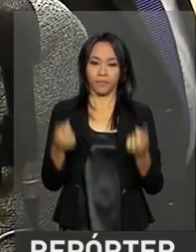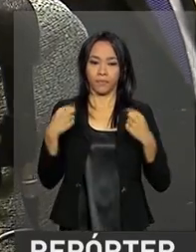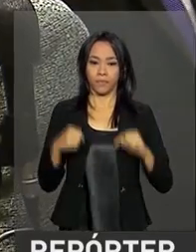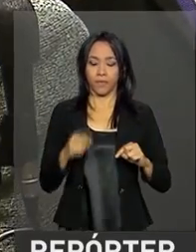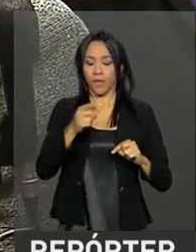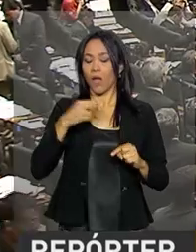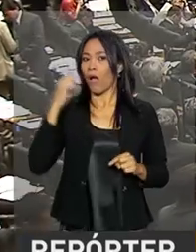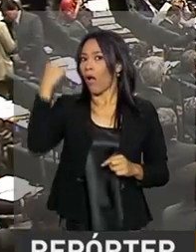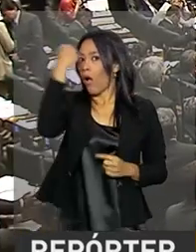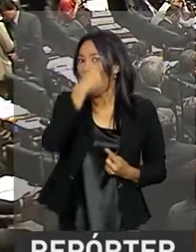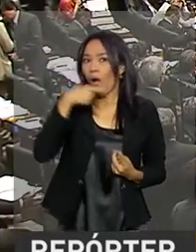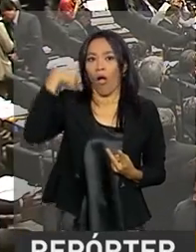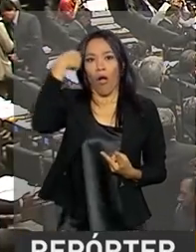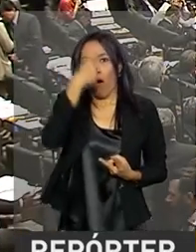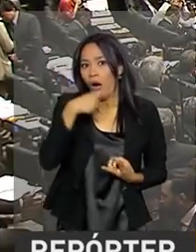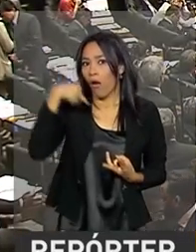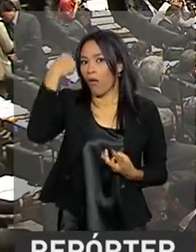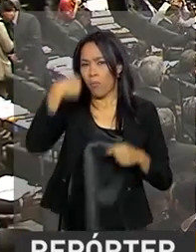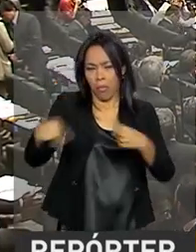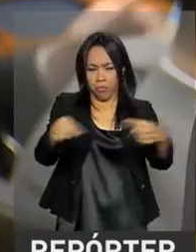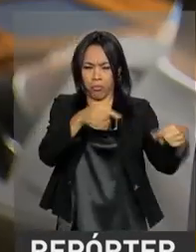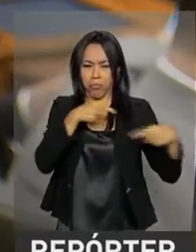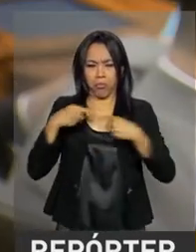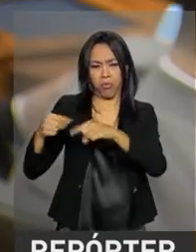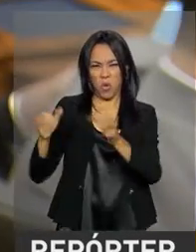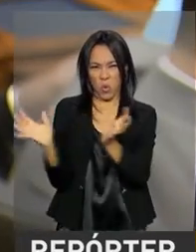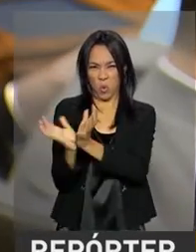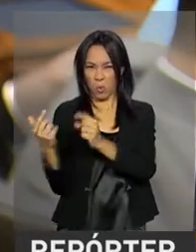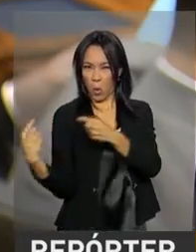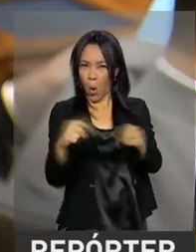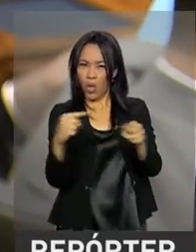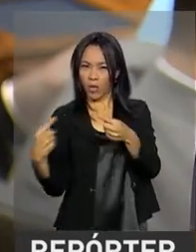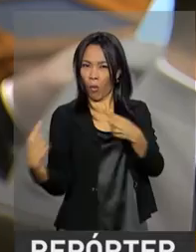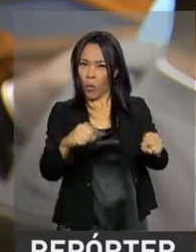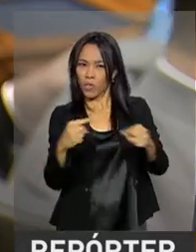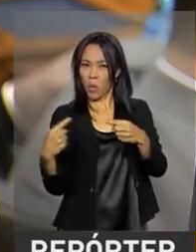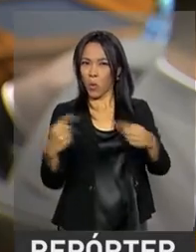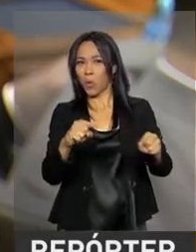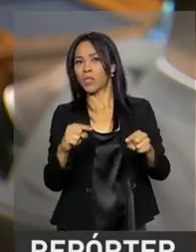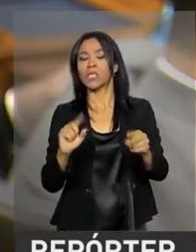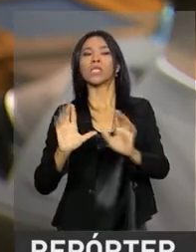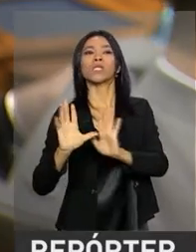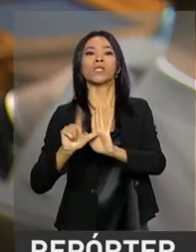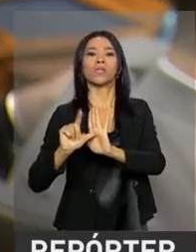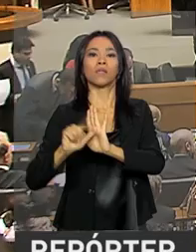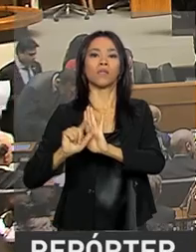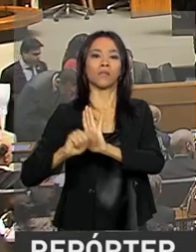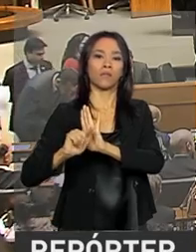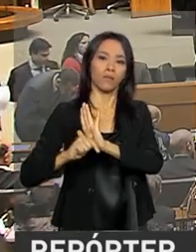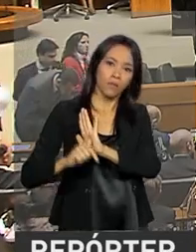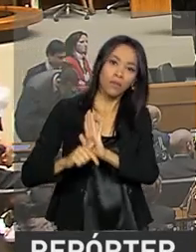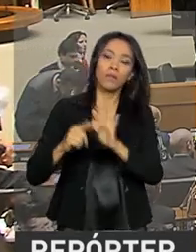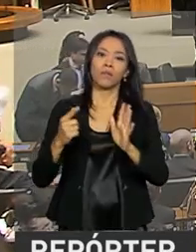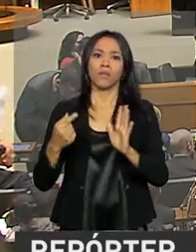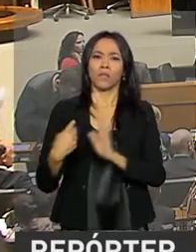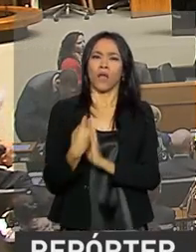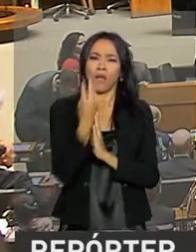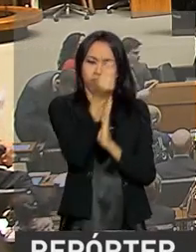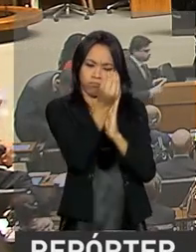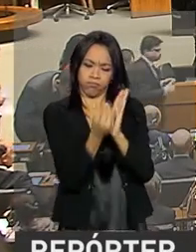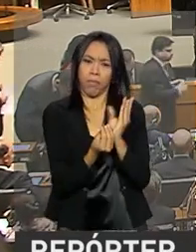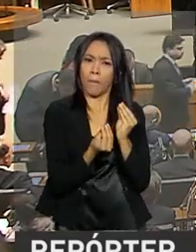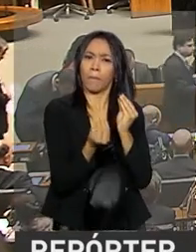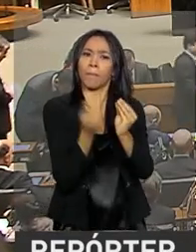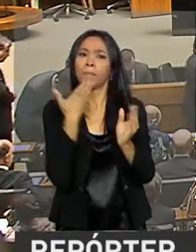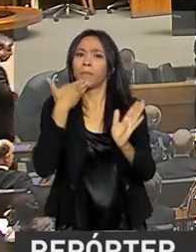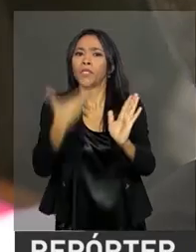Foram horas de discussão e a oposição não perdeu a possibilidade de retardar os trabalhos. Requerimentos pediram a votação,